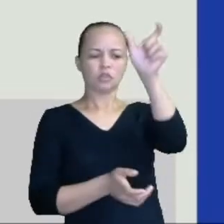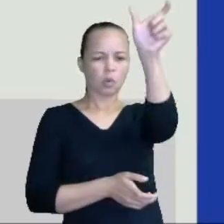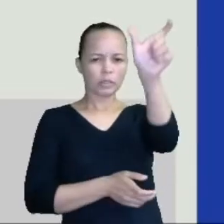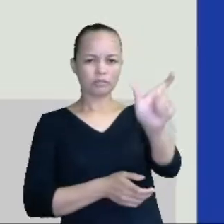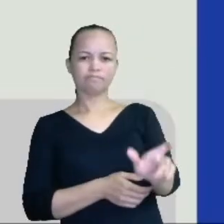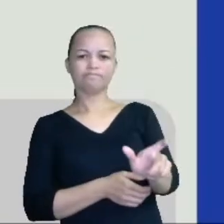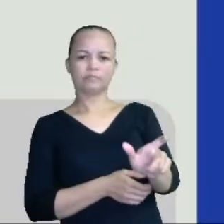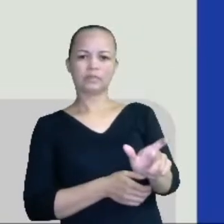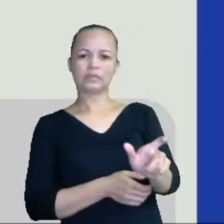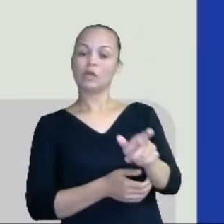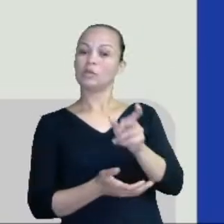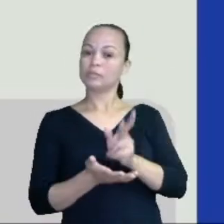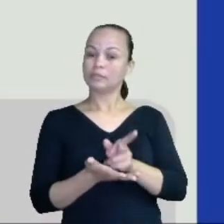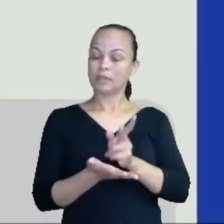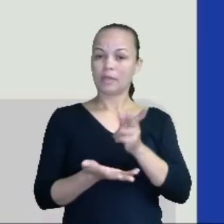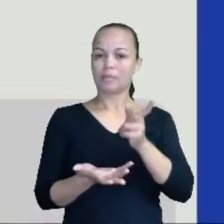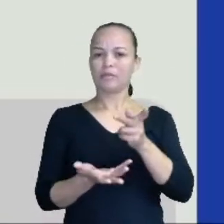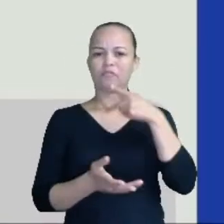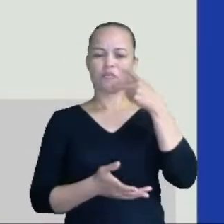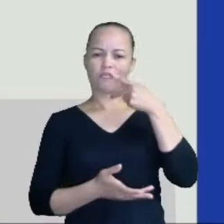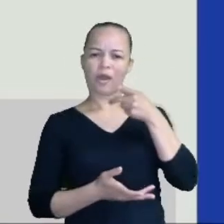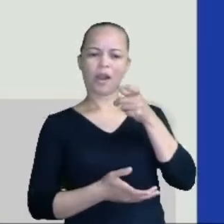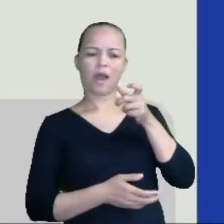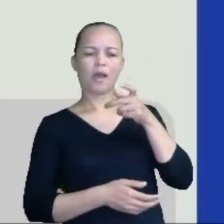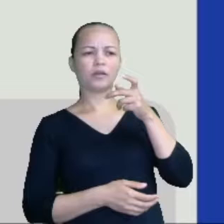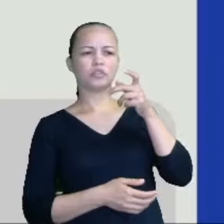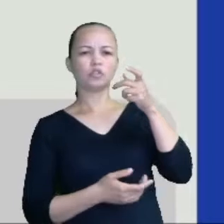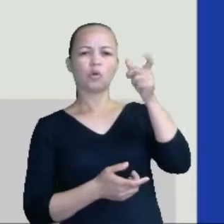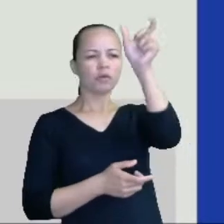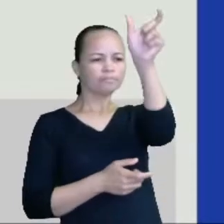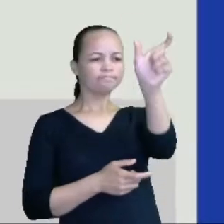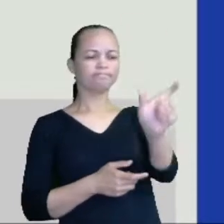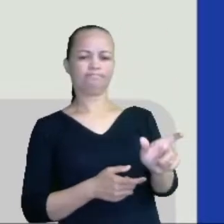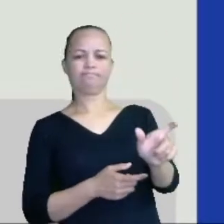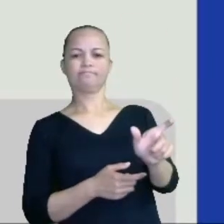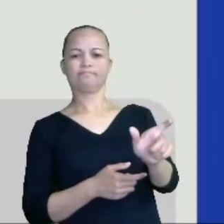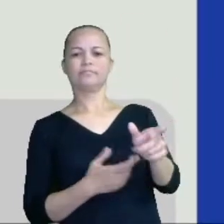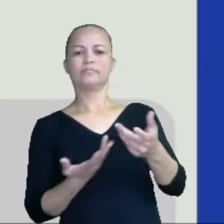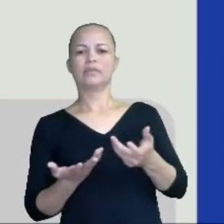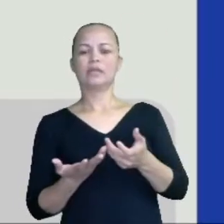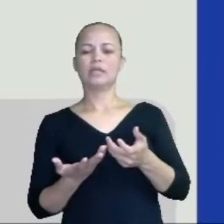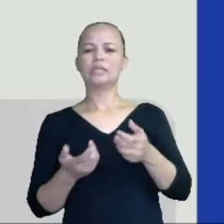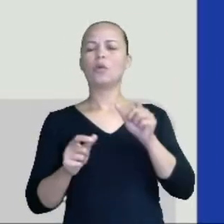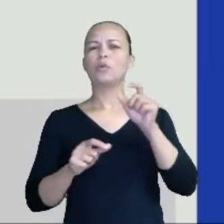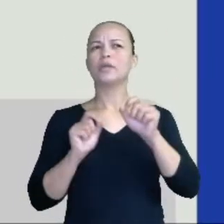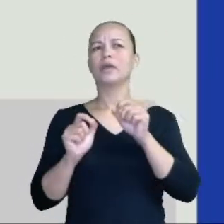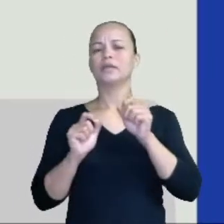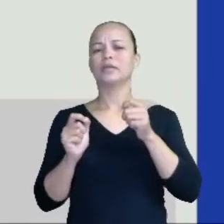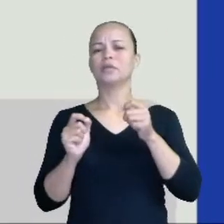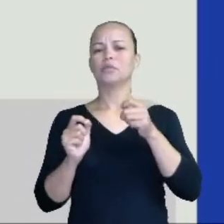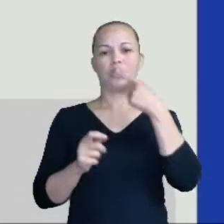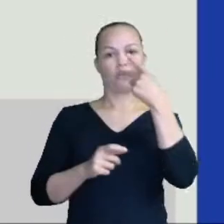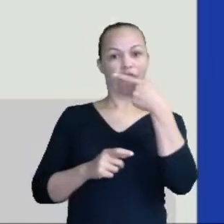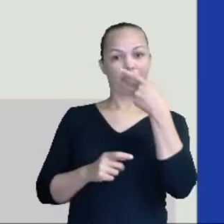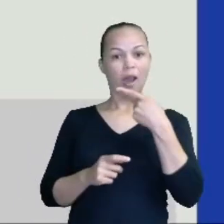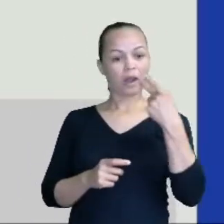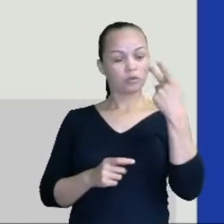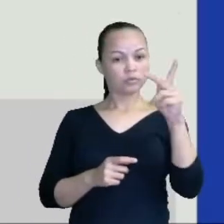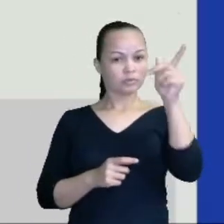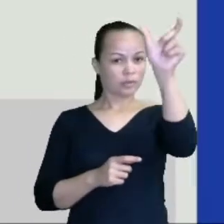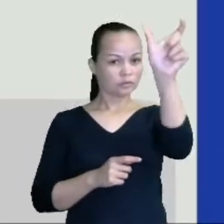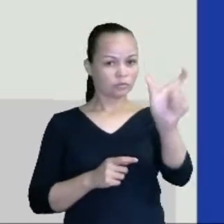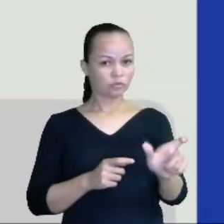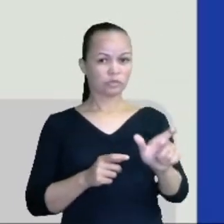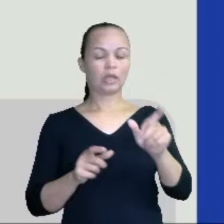eu sempre vou dizer algo a respeito do sujeito. E aquilo que eu digo do sujeito é